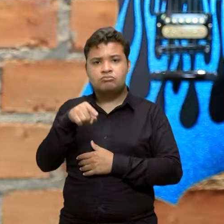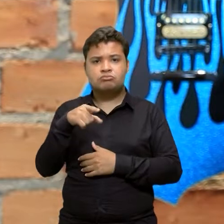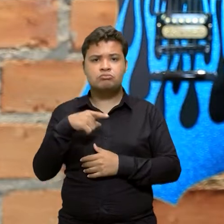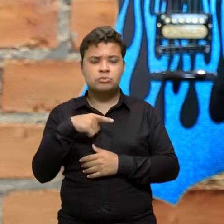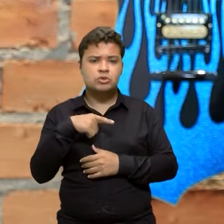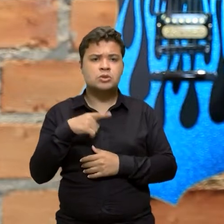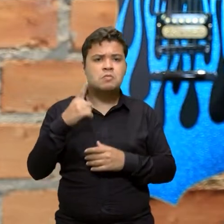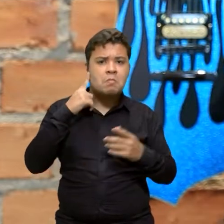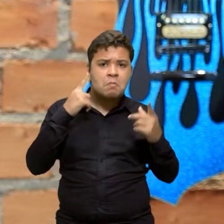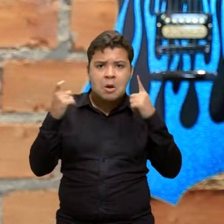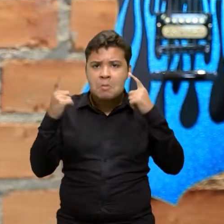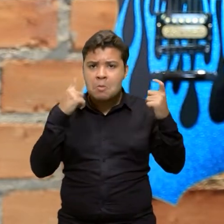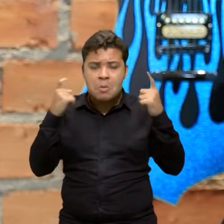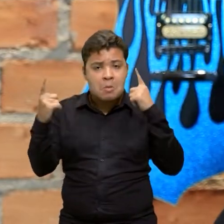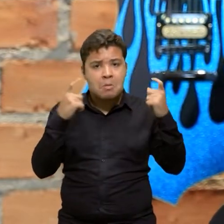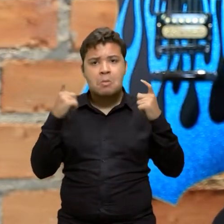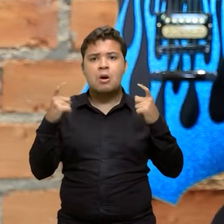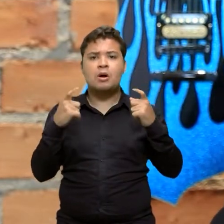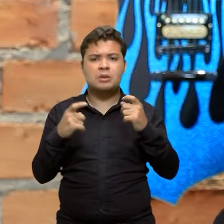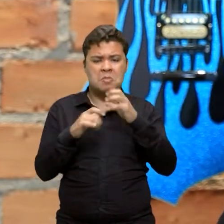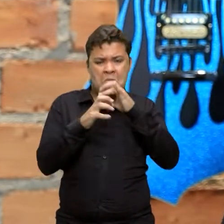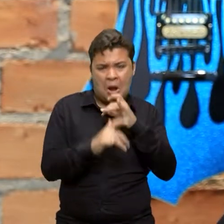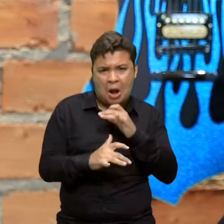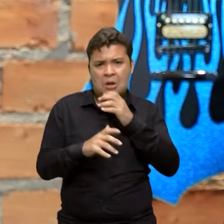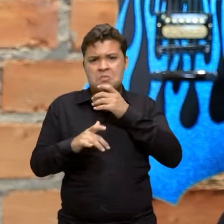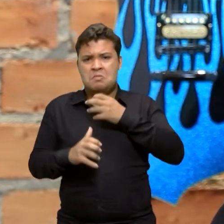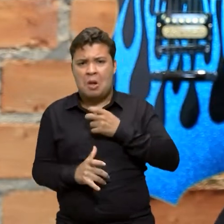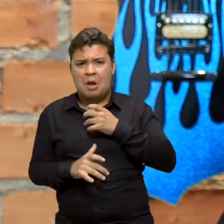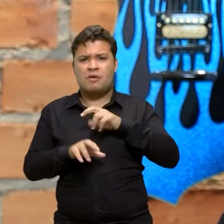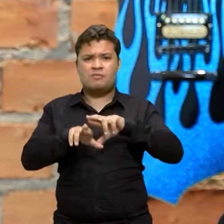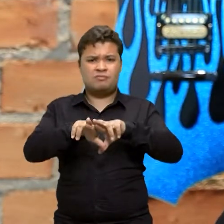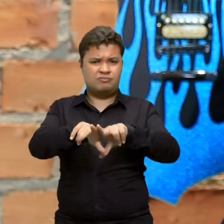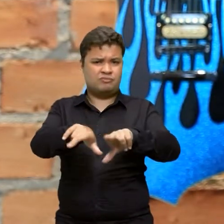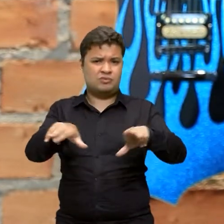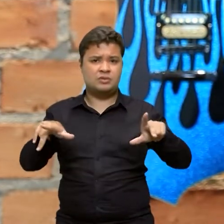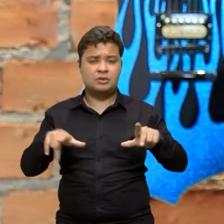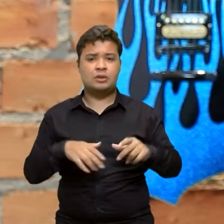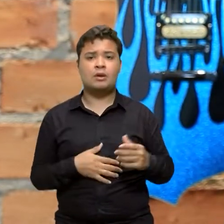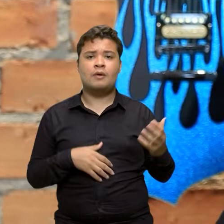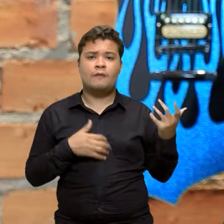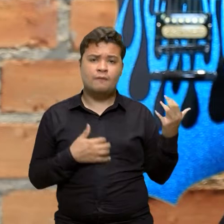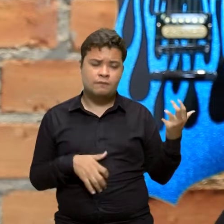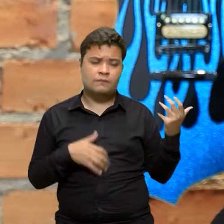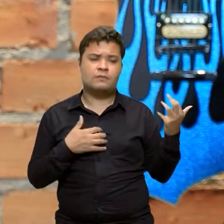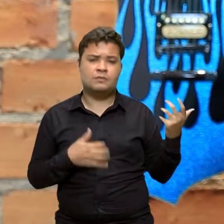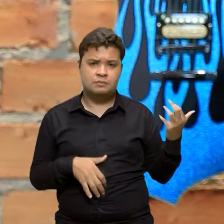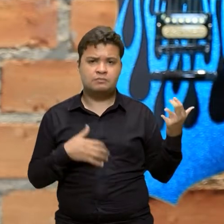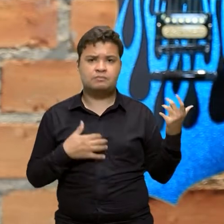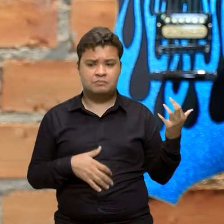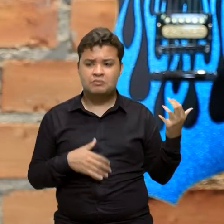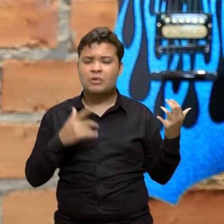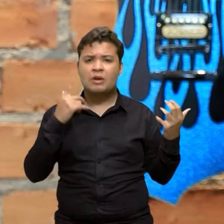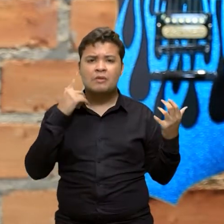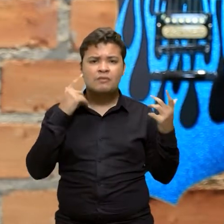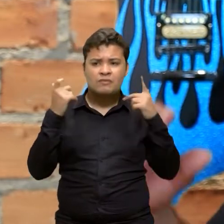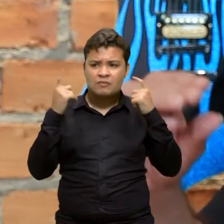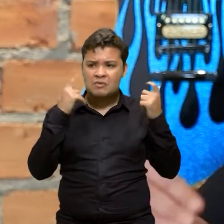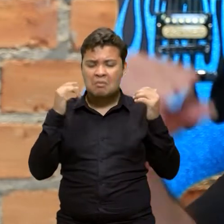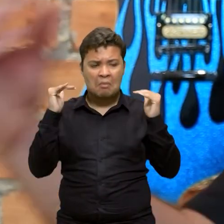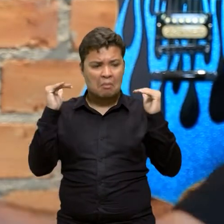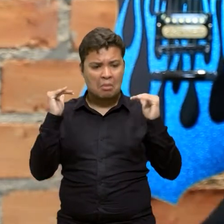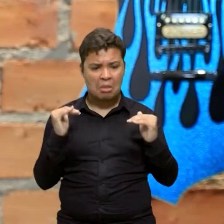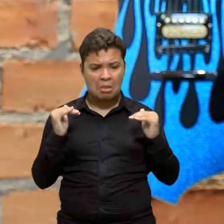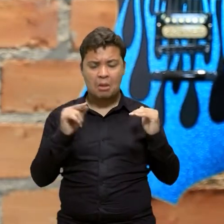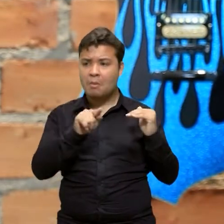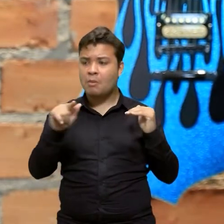então você tinha uma massa sonora muito grande de trompete, saxofone e a guitarra tinha um volume, o violão, no caso, tinha um volume muito